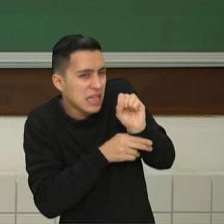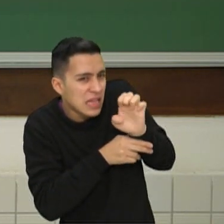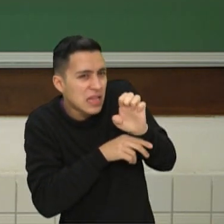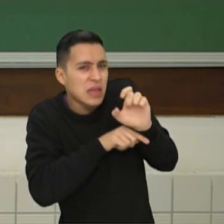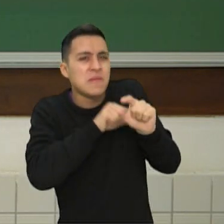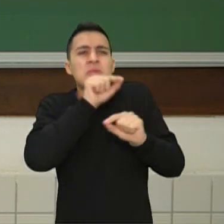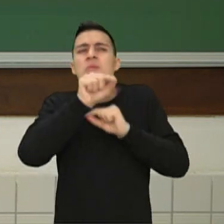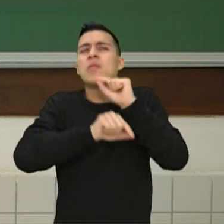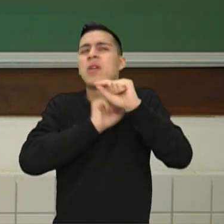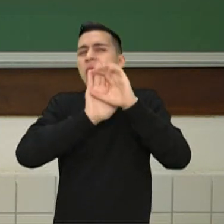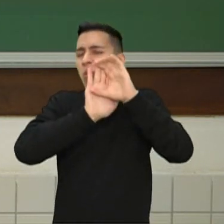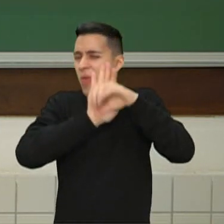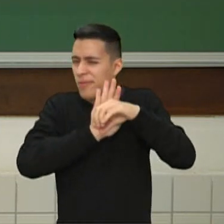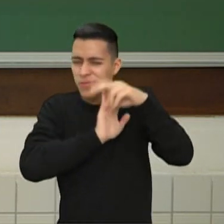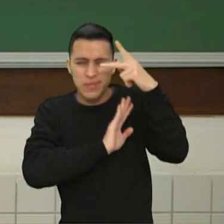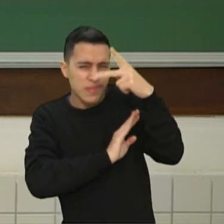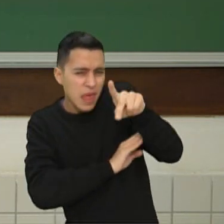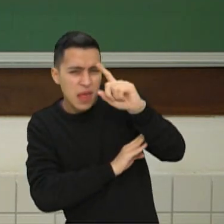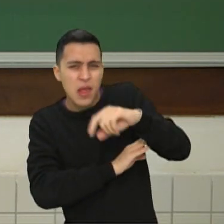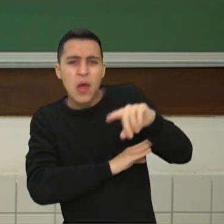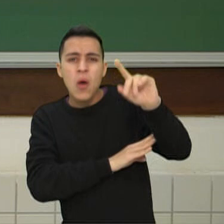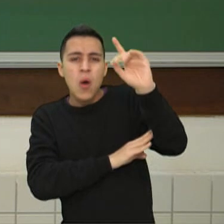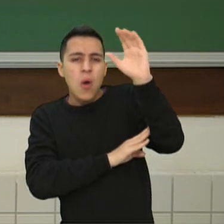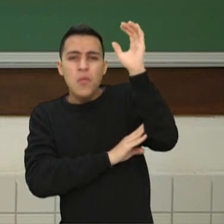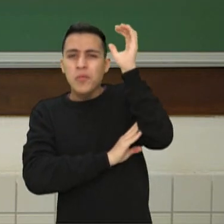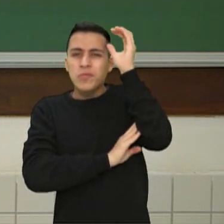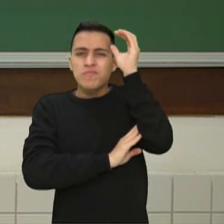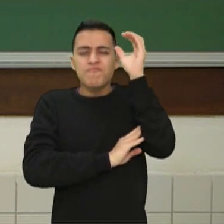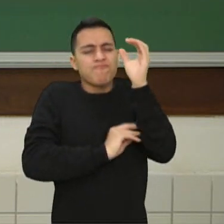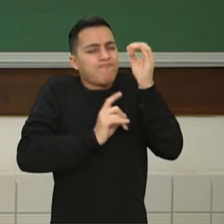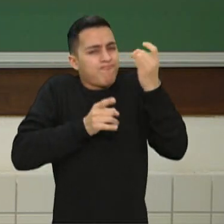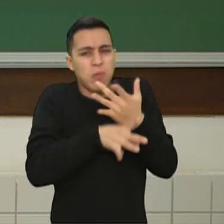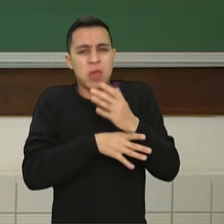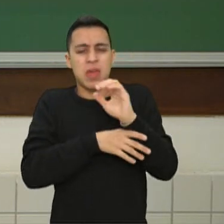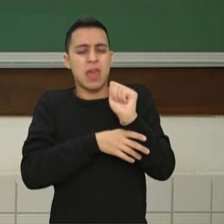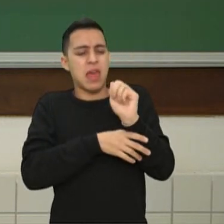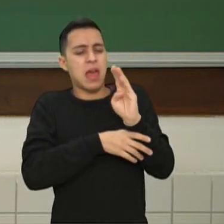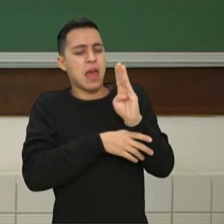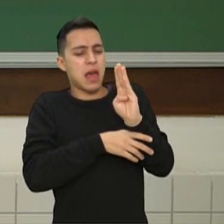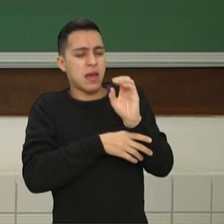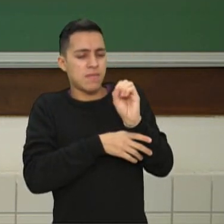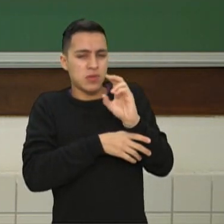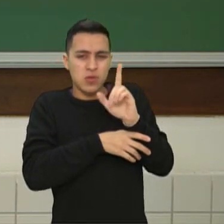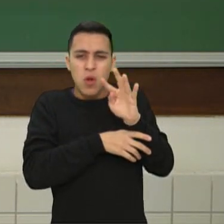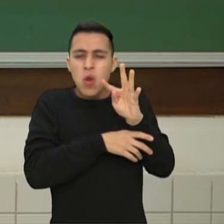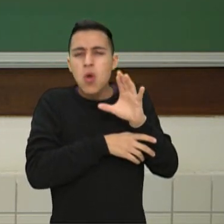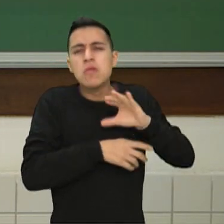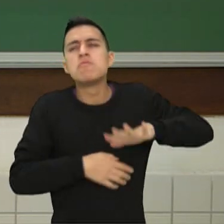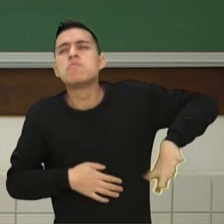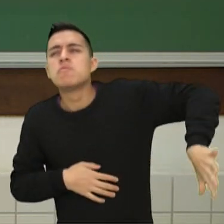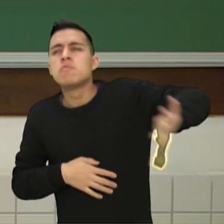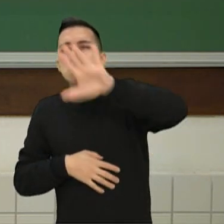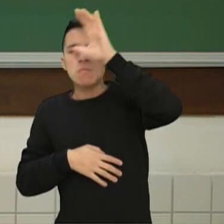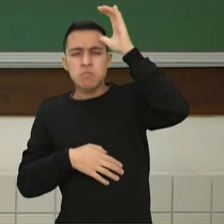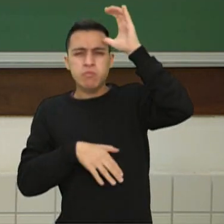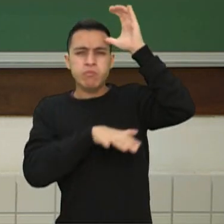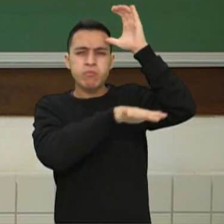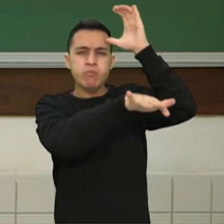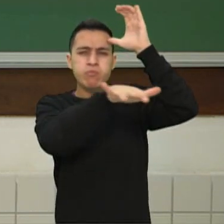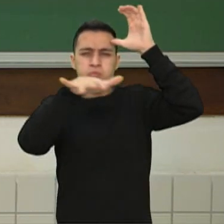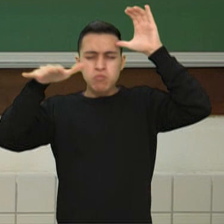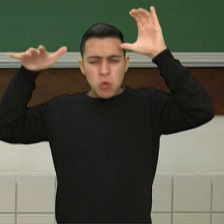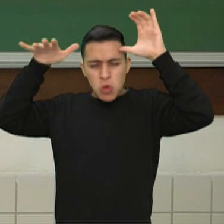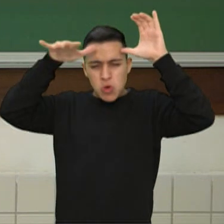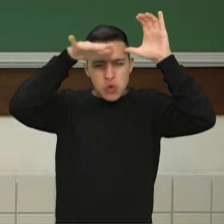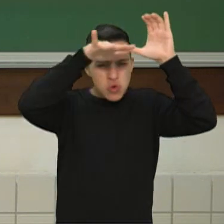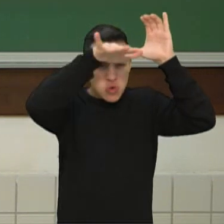o grande conceito do Hegel, o espírito absoluto, que seria a consciência do todo. Então evolui no seguinte sentido, você percebe que você